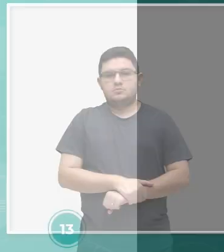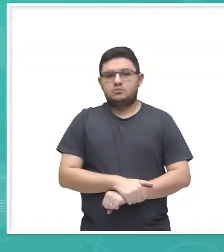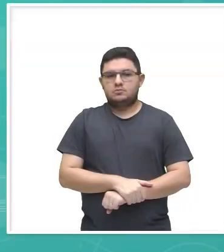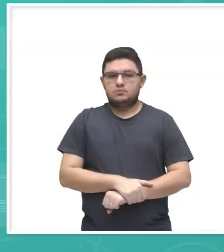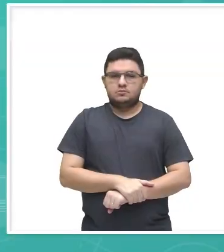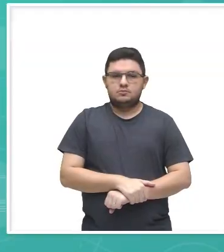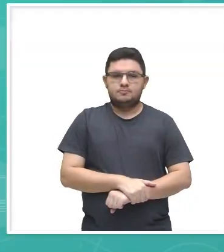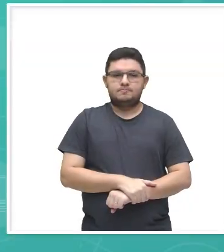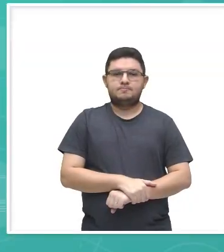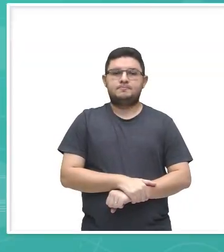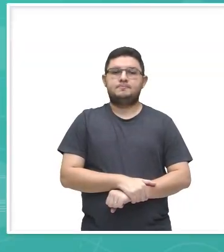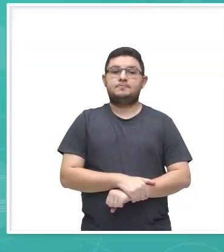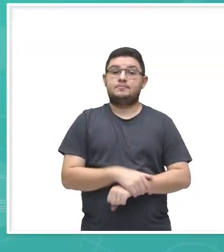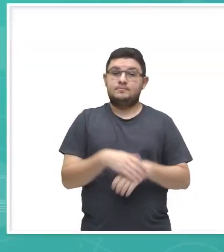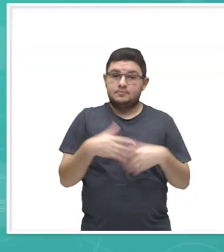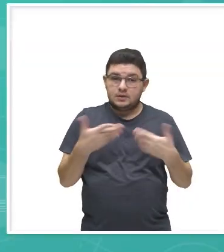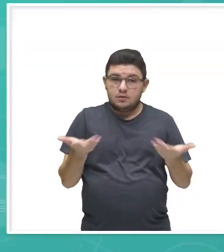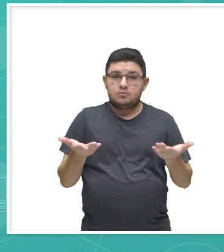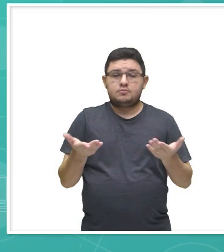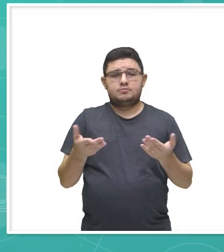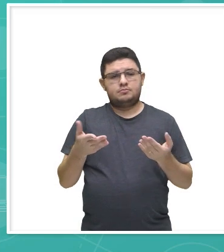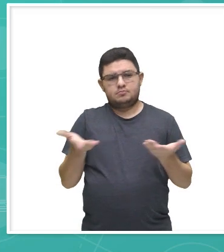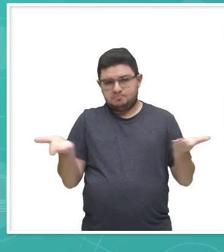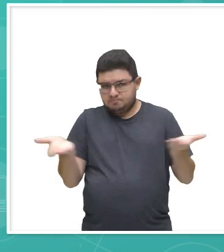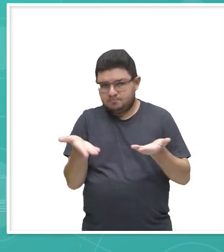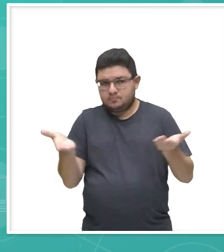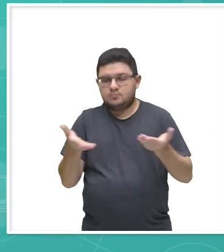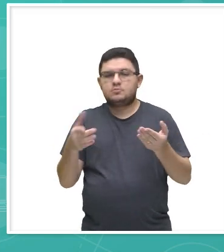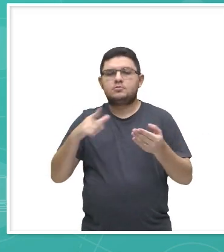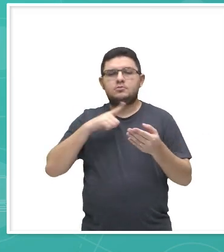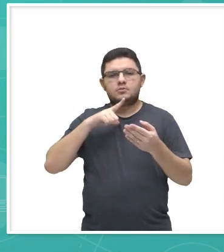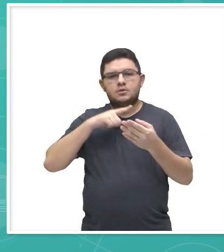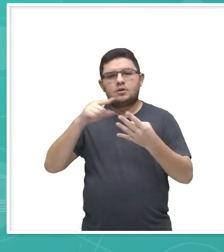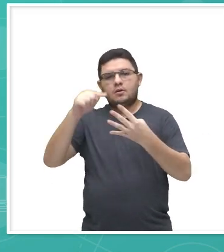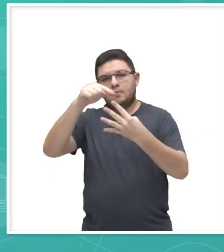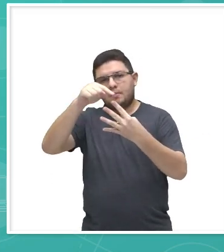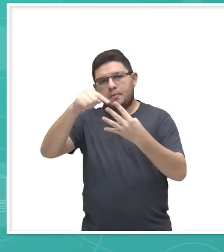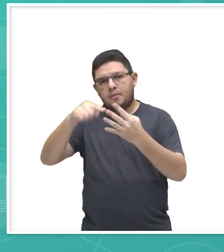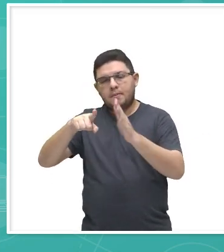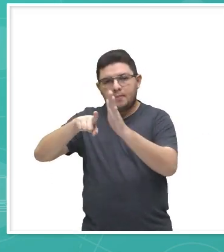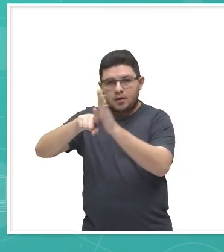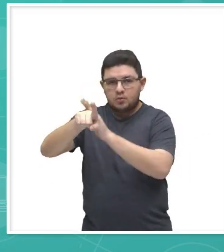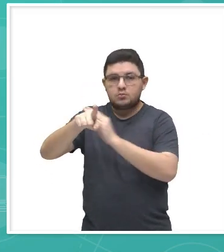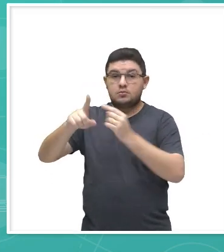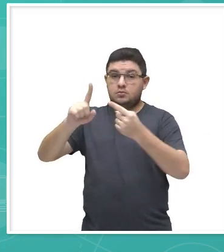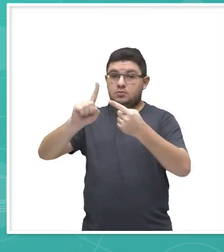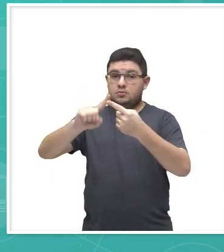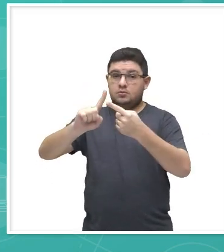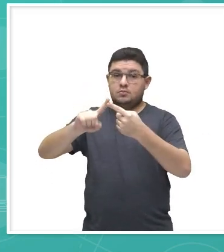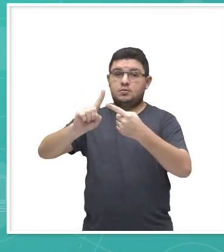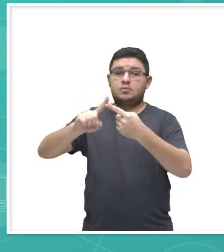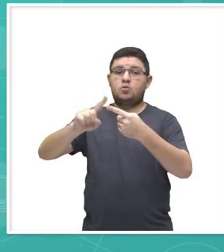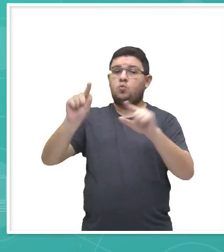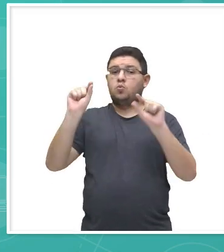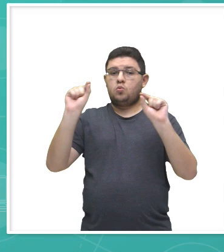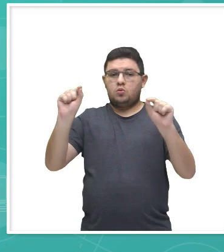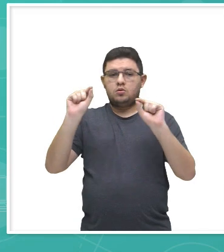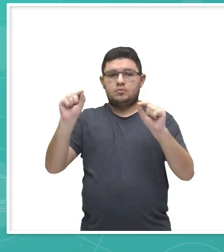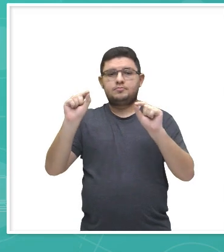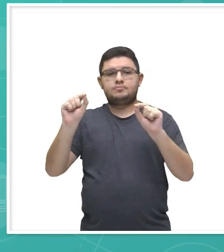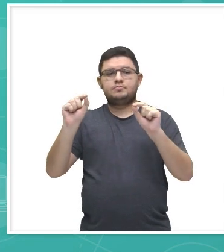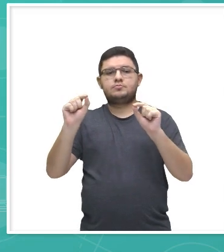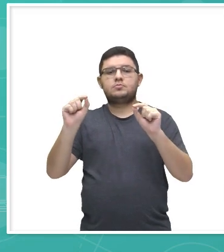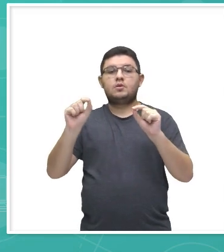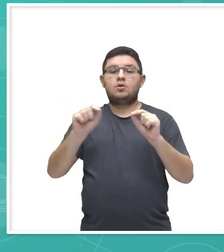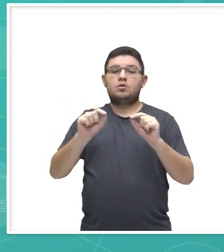Muito bem, temos aí algumas questões para vocês responderem. Na primeira questão, você vai colocar aí as diferenças